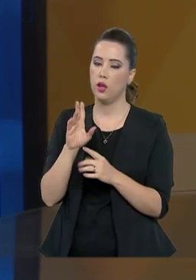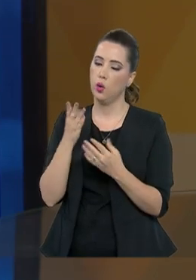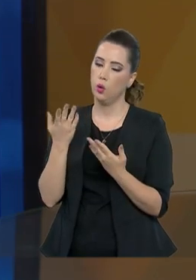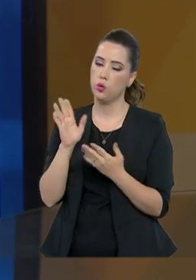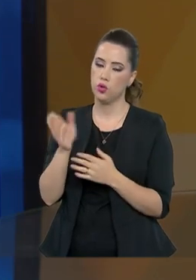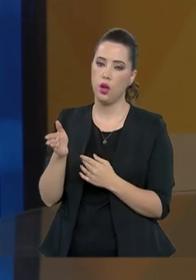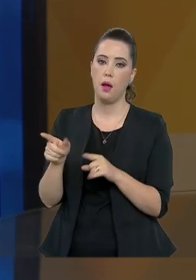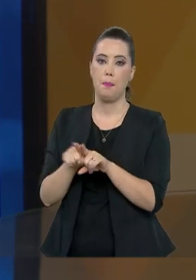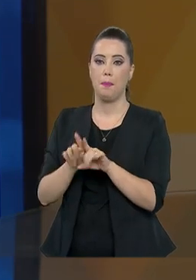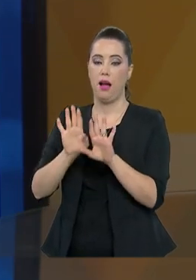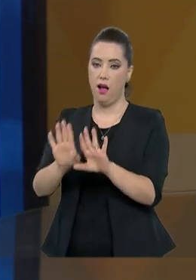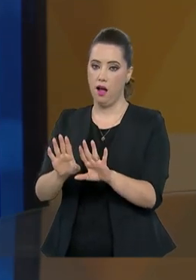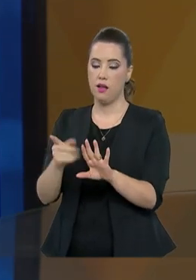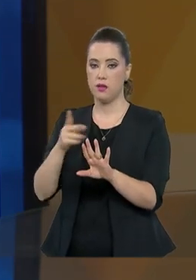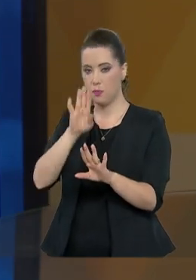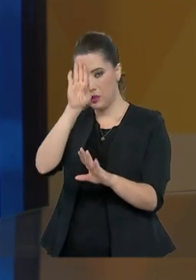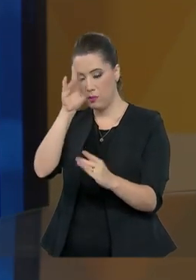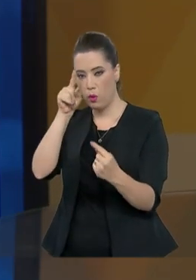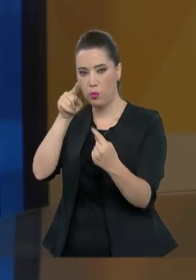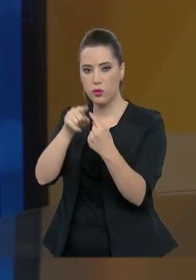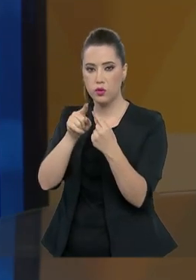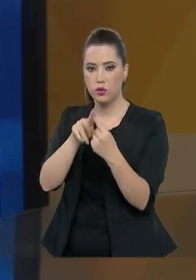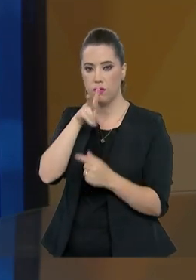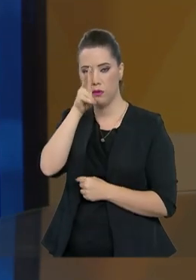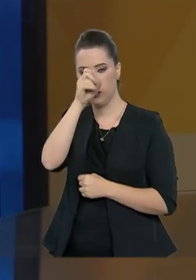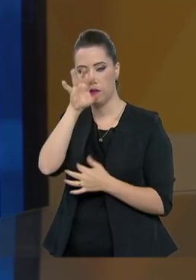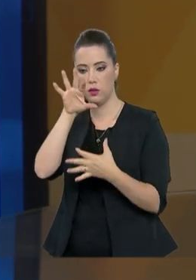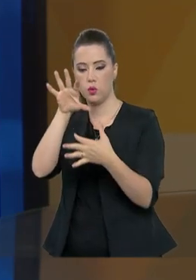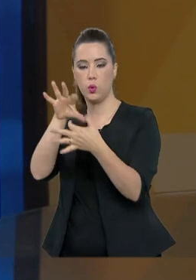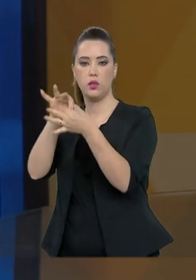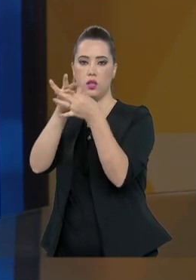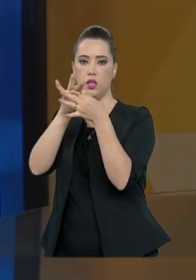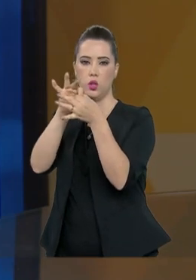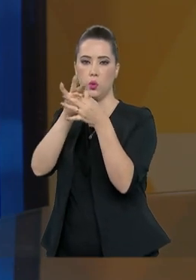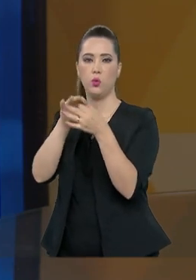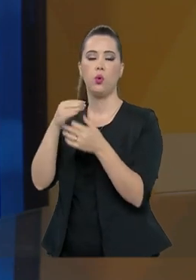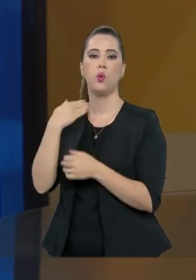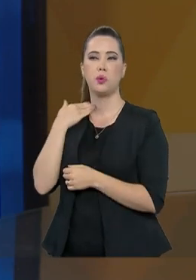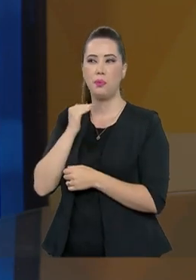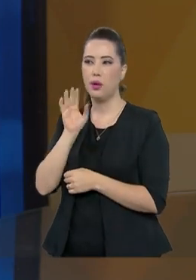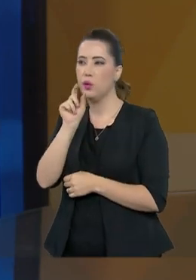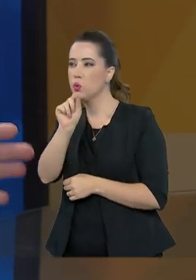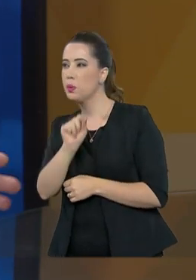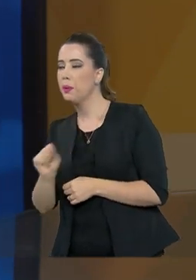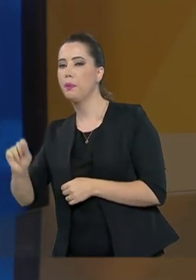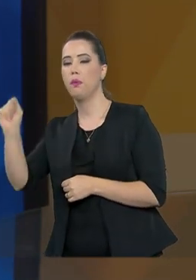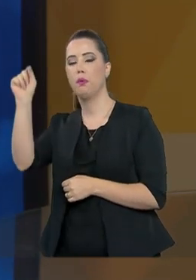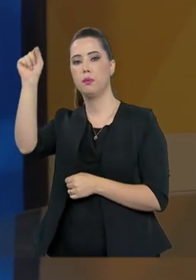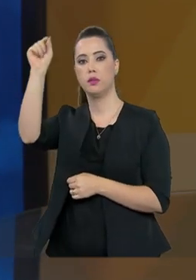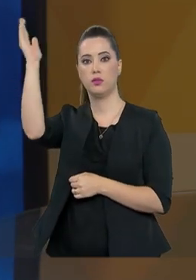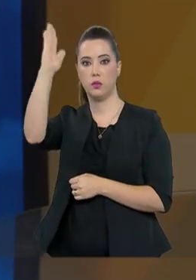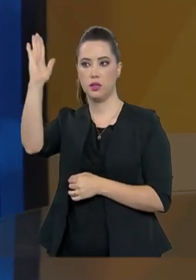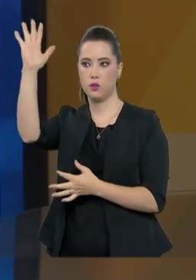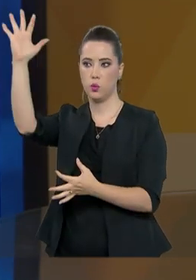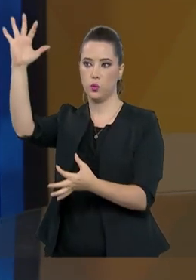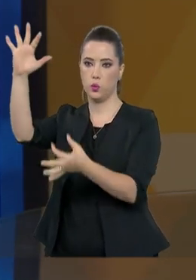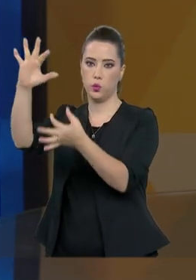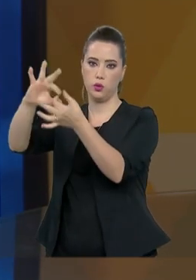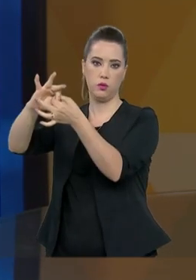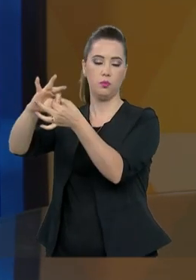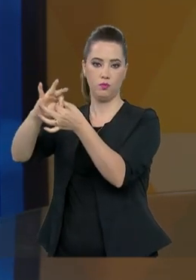Justiça e Segurança Pública é o fortalecimento dessa rede integrada de bancos de perfis genéticos. Isso está sendo colocado